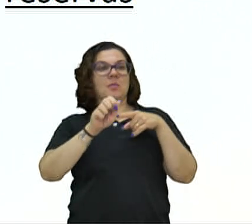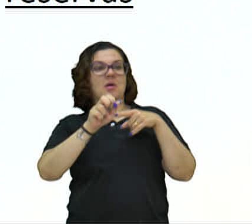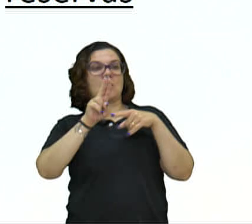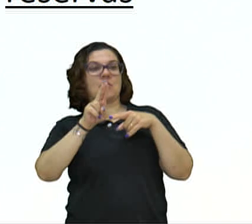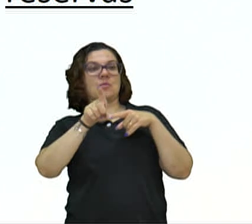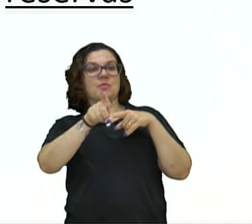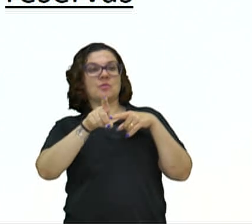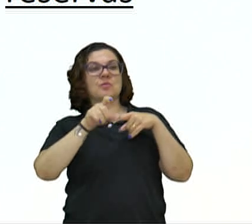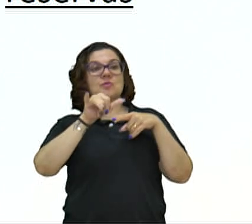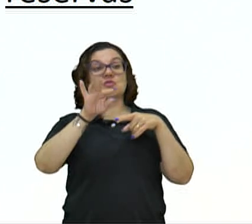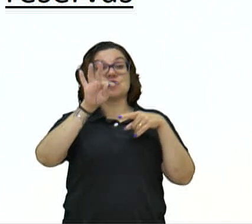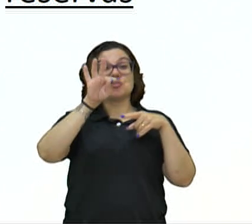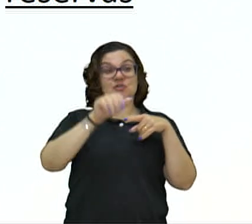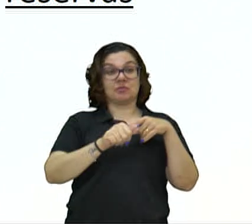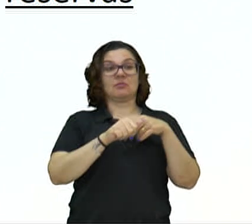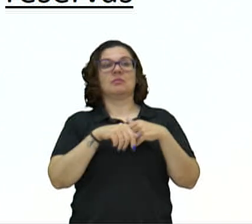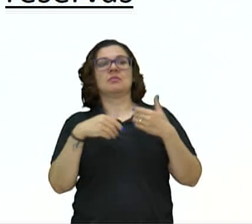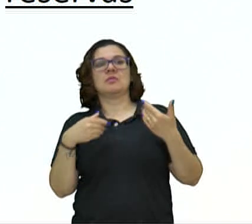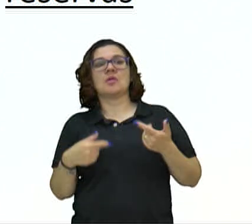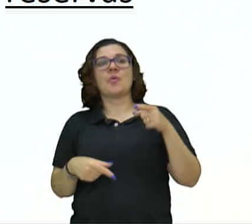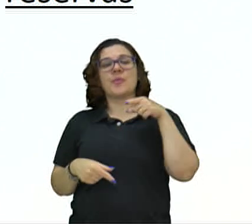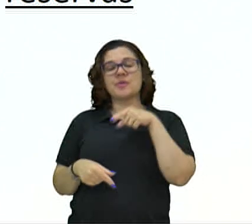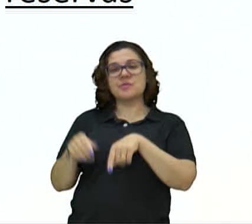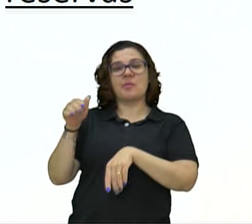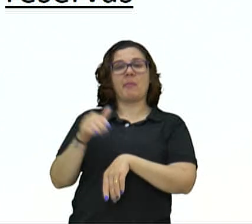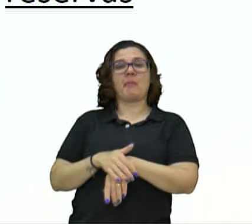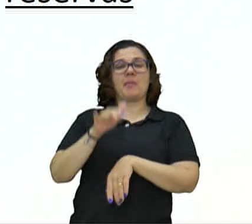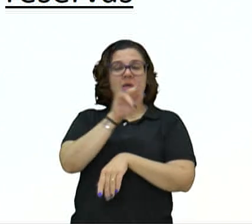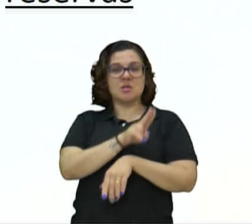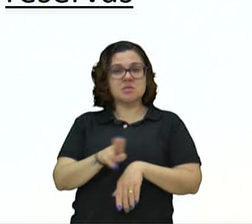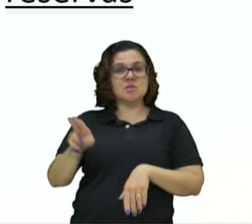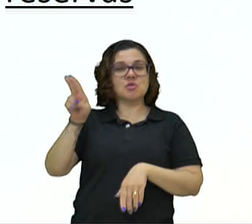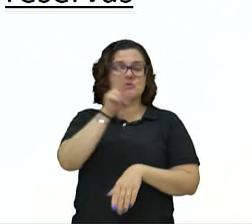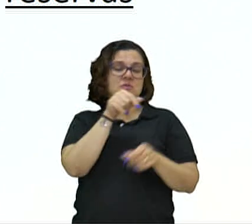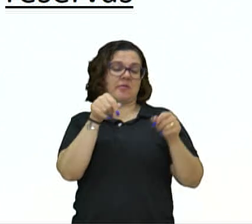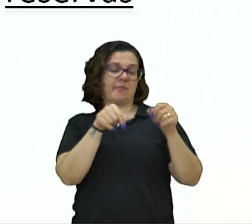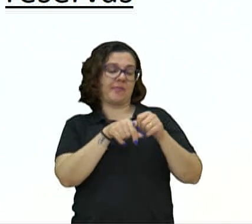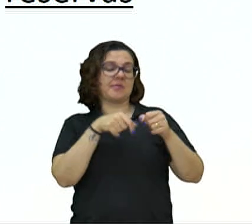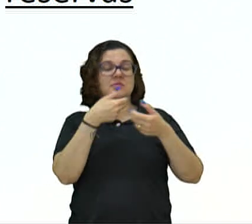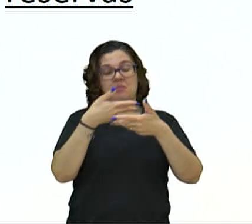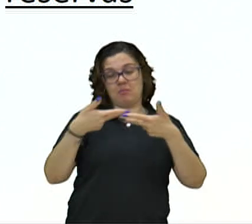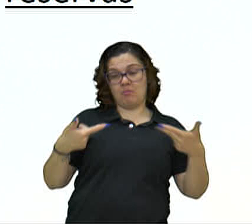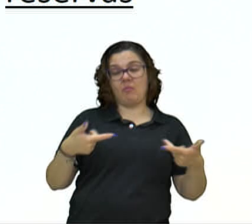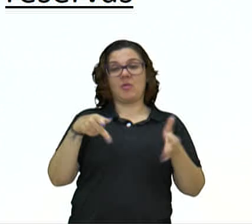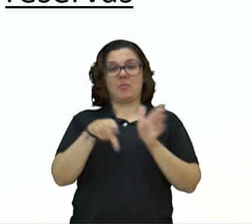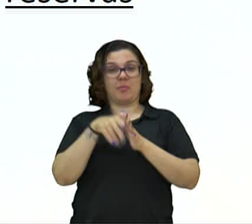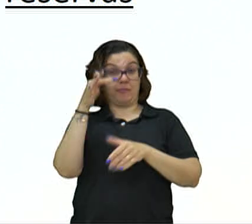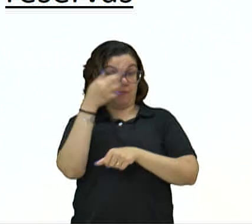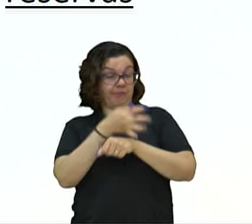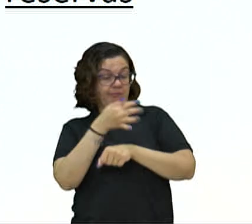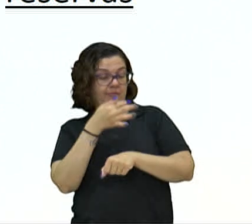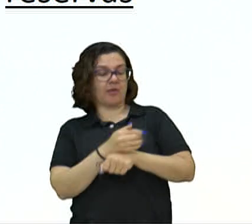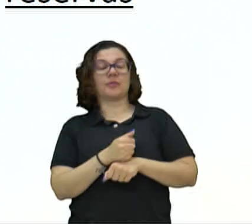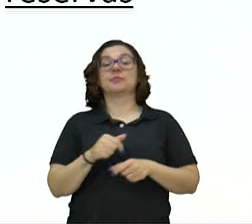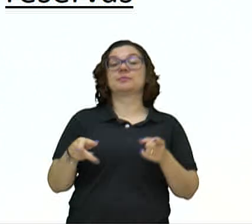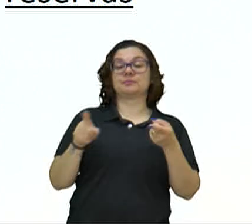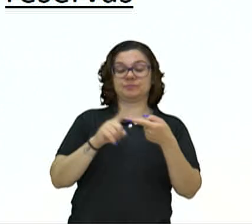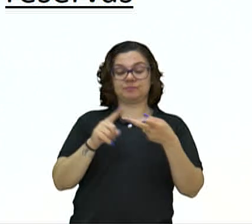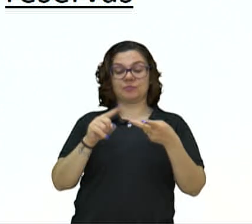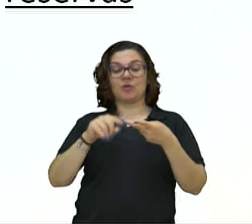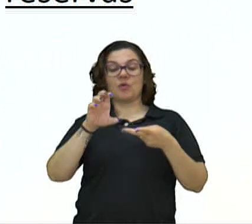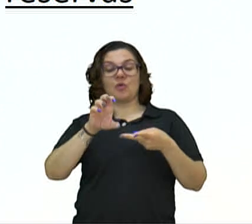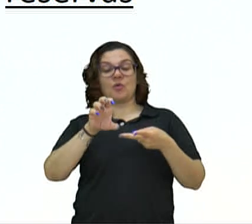mineral conhecido também pois é a matéria-prima para a produção do alumínio um minério de ferro chumbo